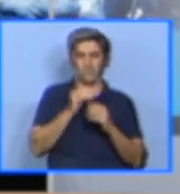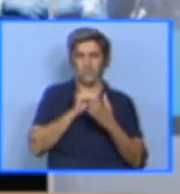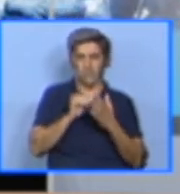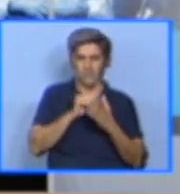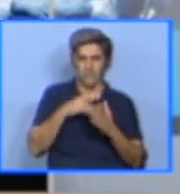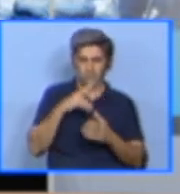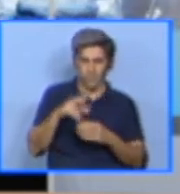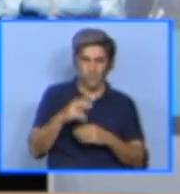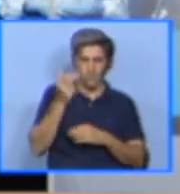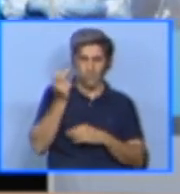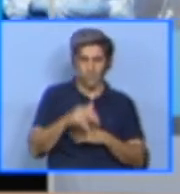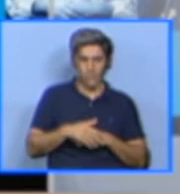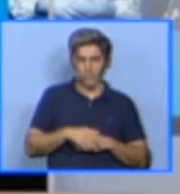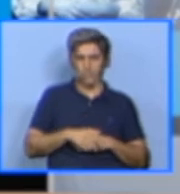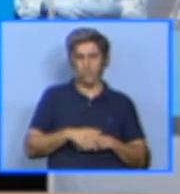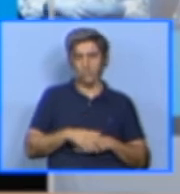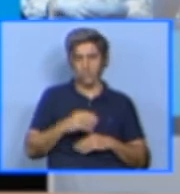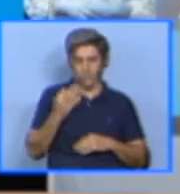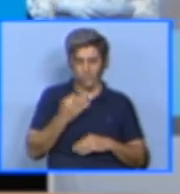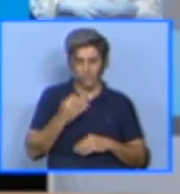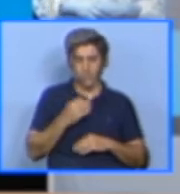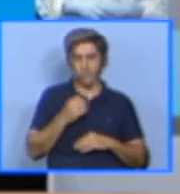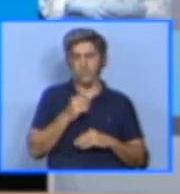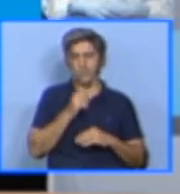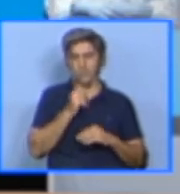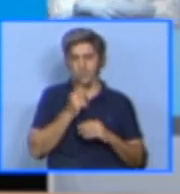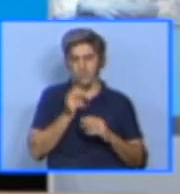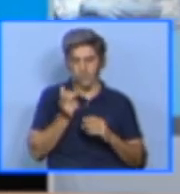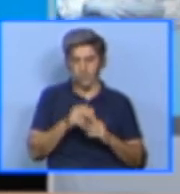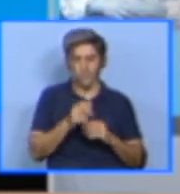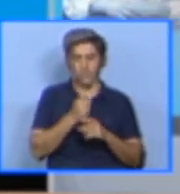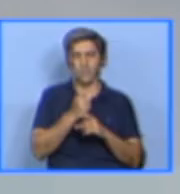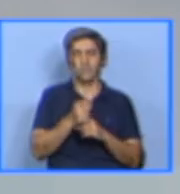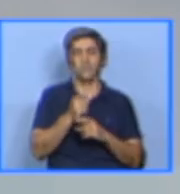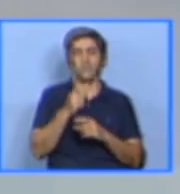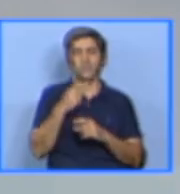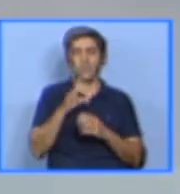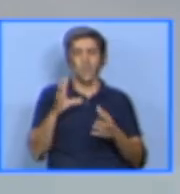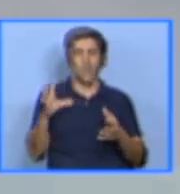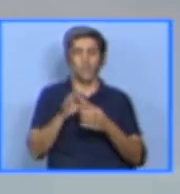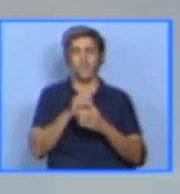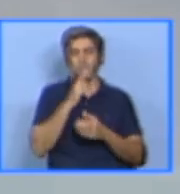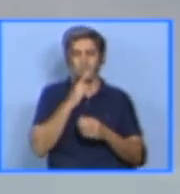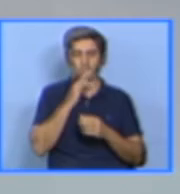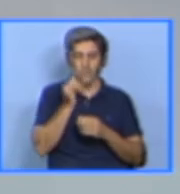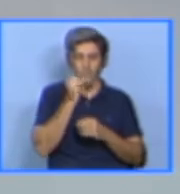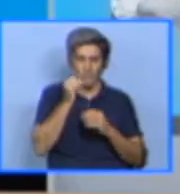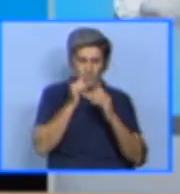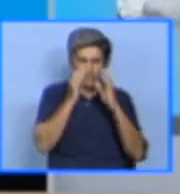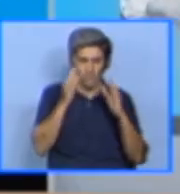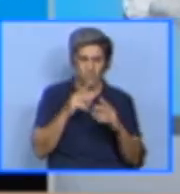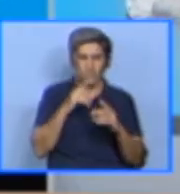secretariado português surge exatamente porque existe esta grande ligação a Fátima, da instituição, e quando